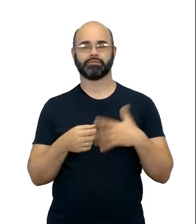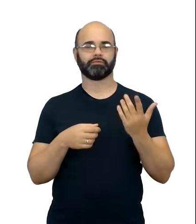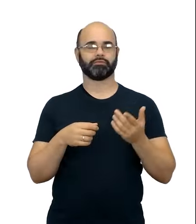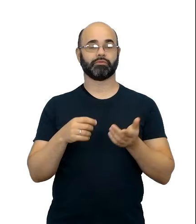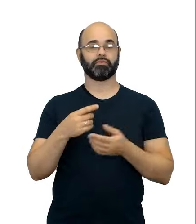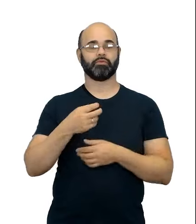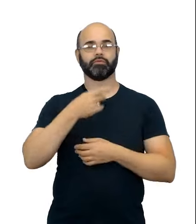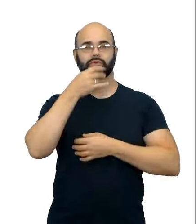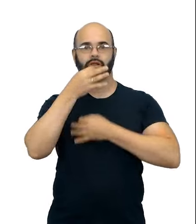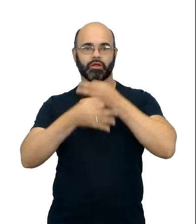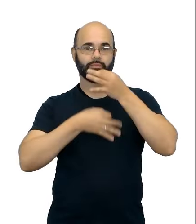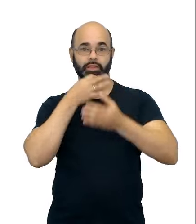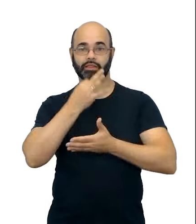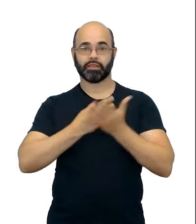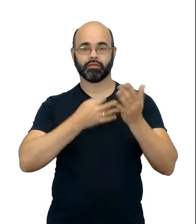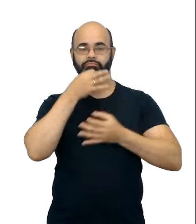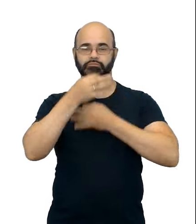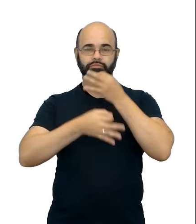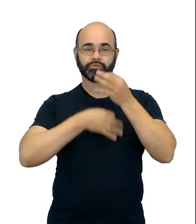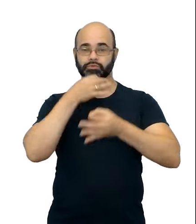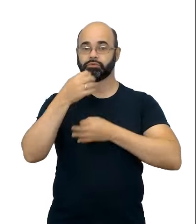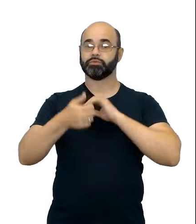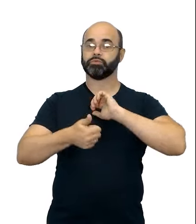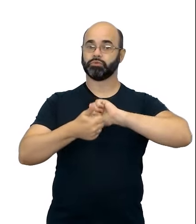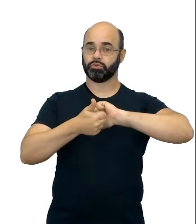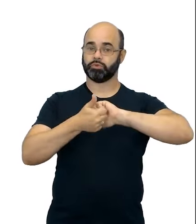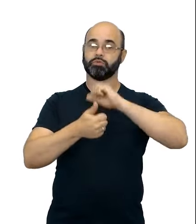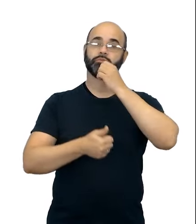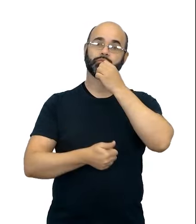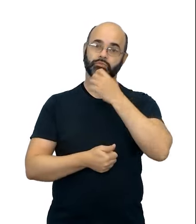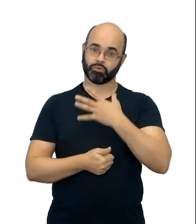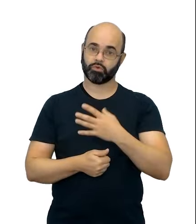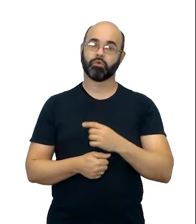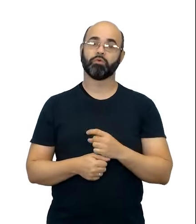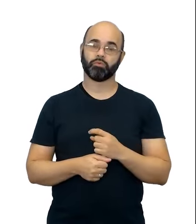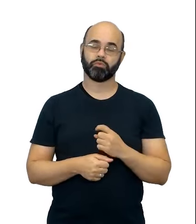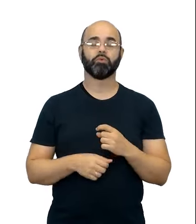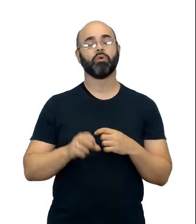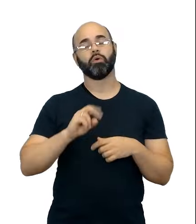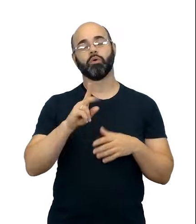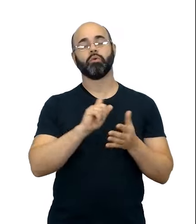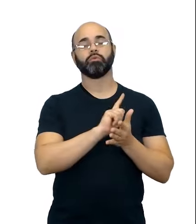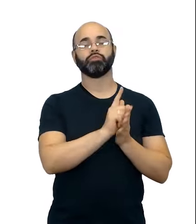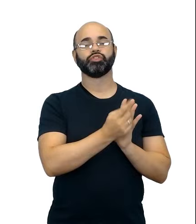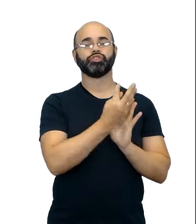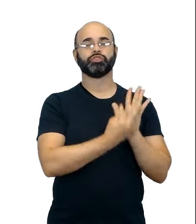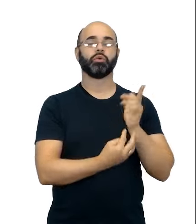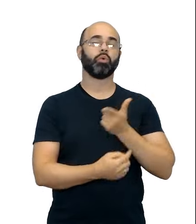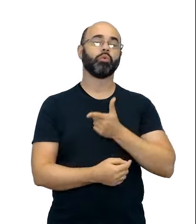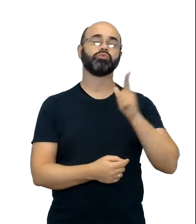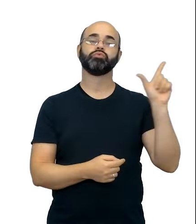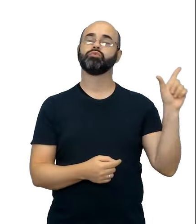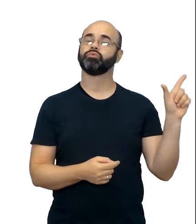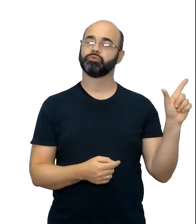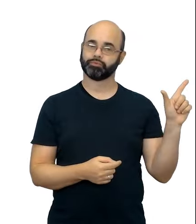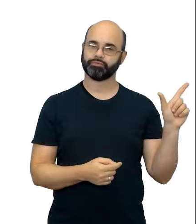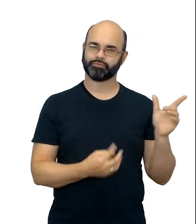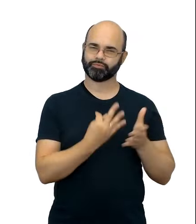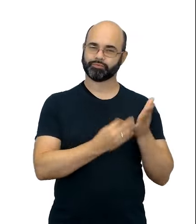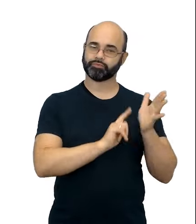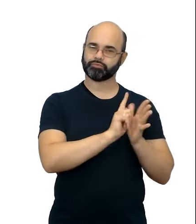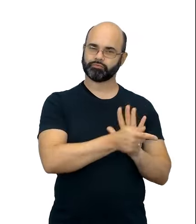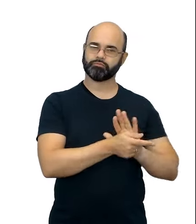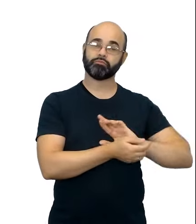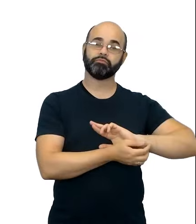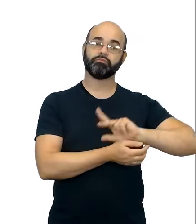textos argumentativos de qualidade ou outros gêneros textuais com também qualidade, profundidade, capacidade de reflexão